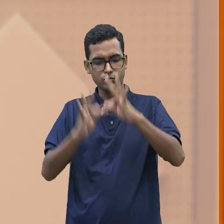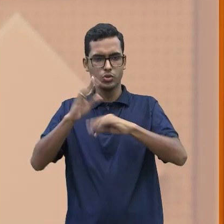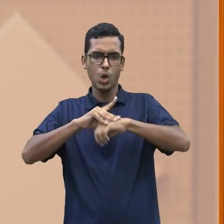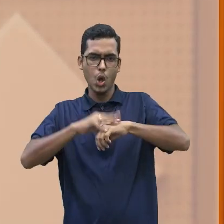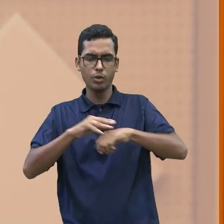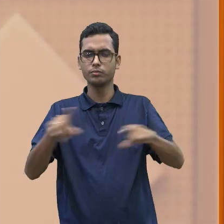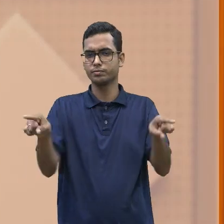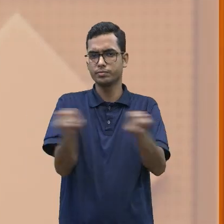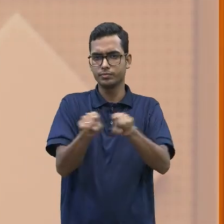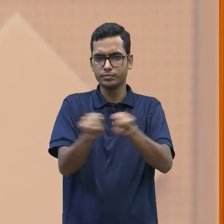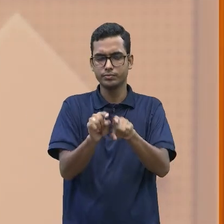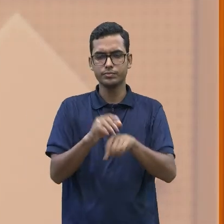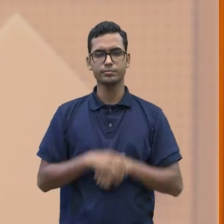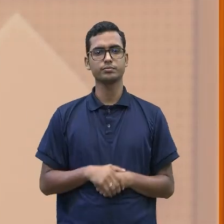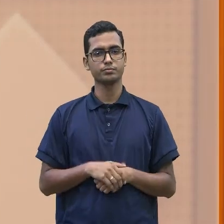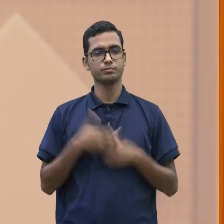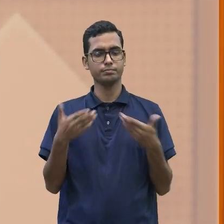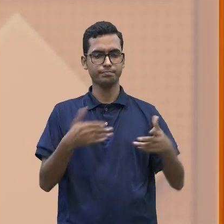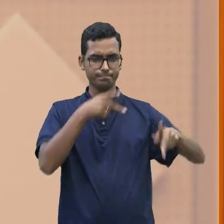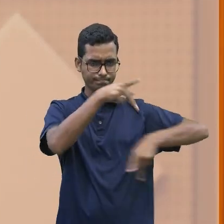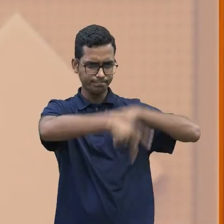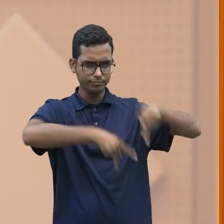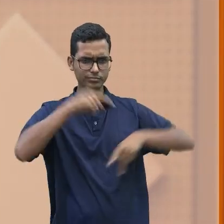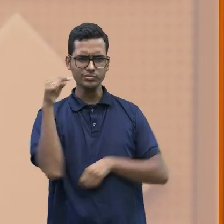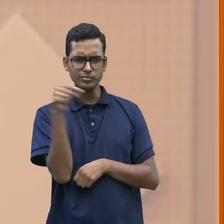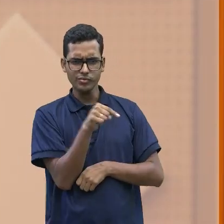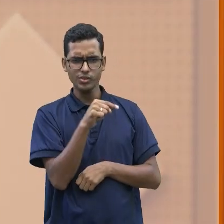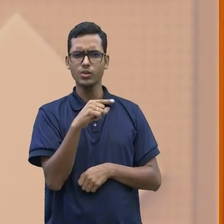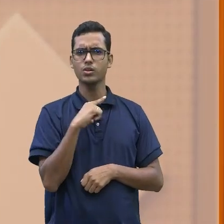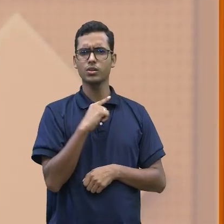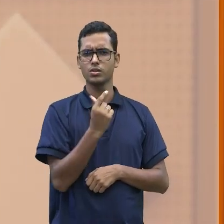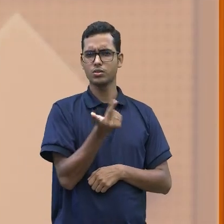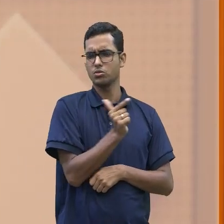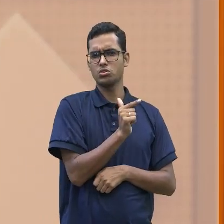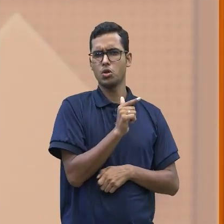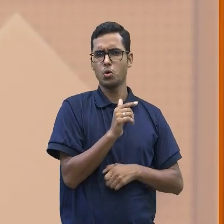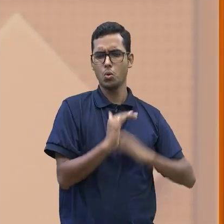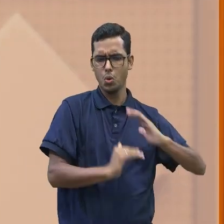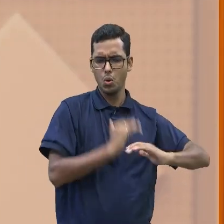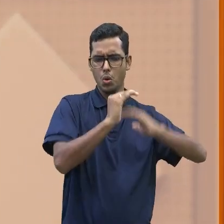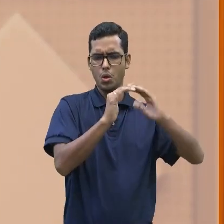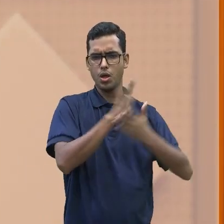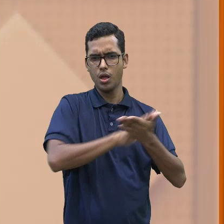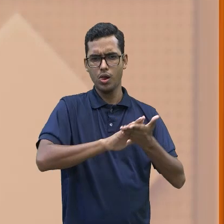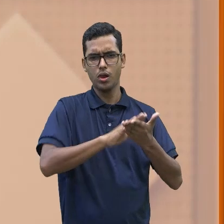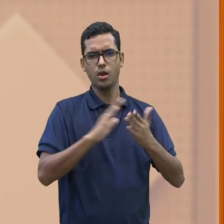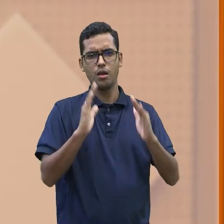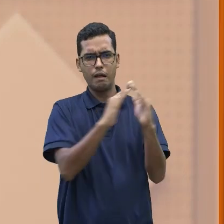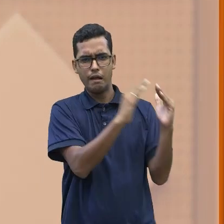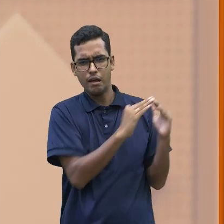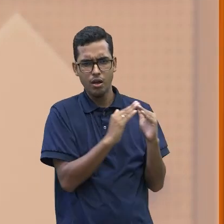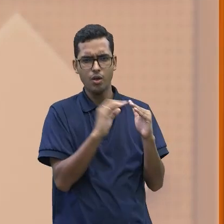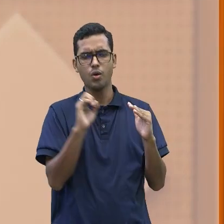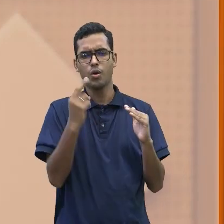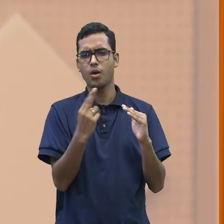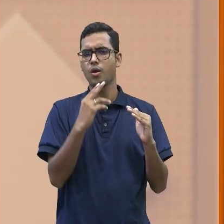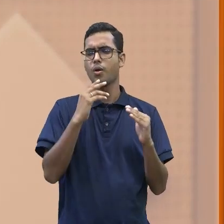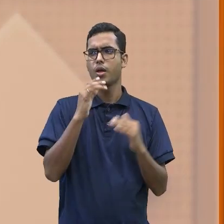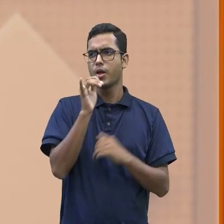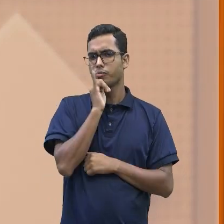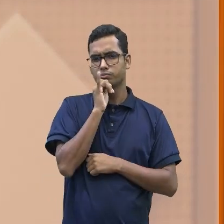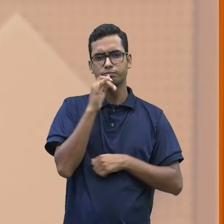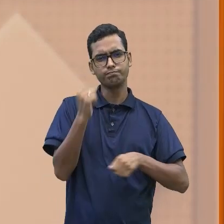Então, dizer que um povo que não tem uma construção adequada, não tem casas com tijolos ou